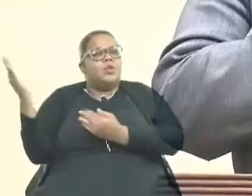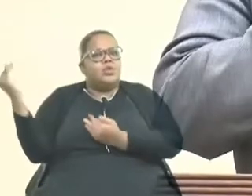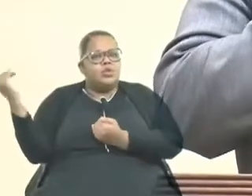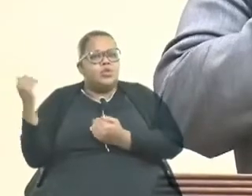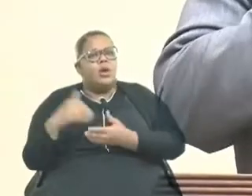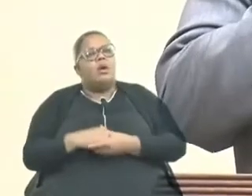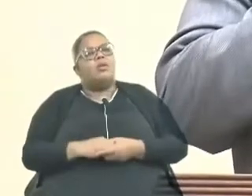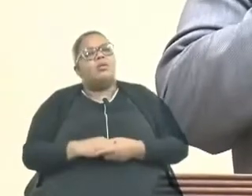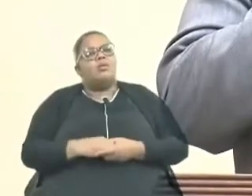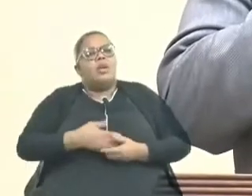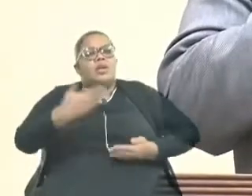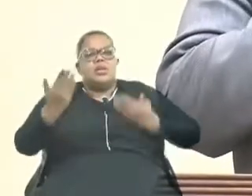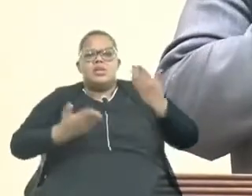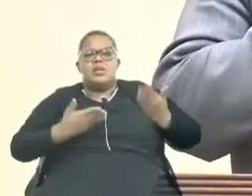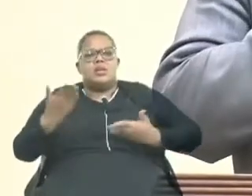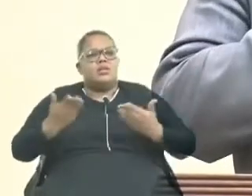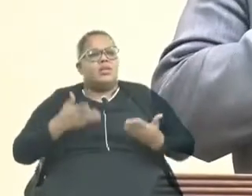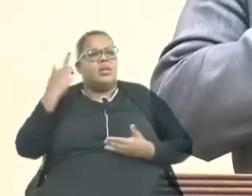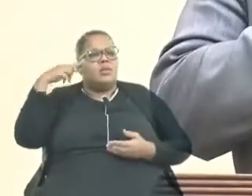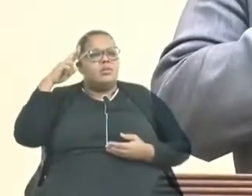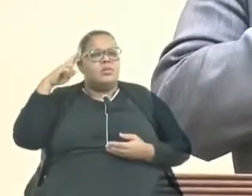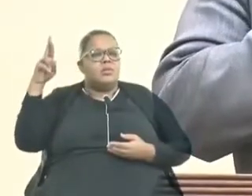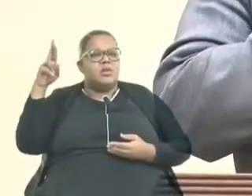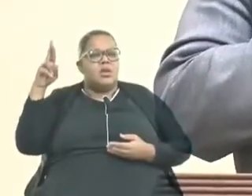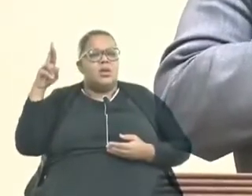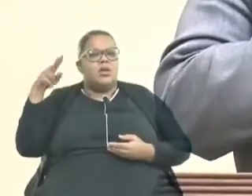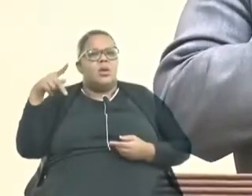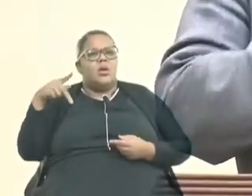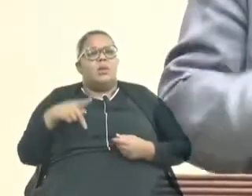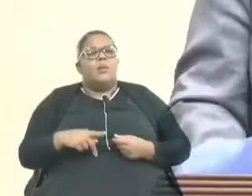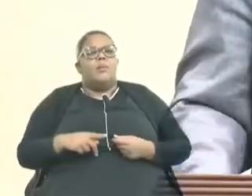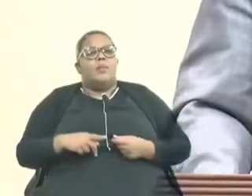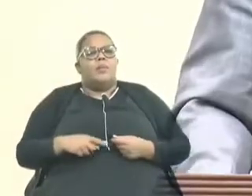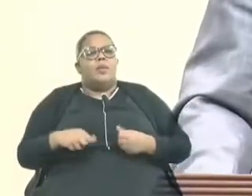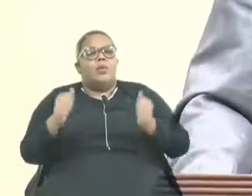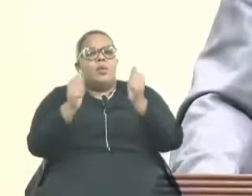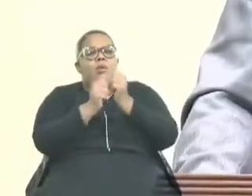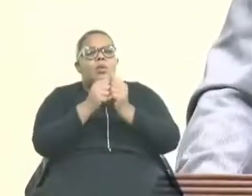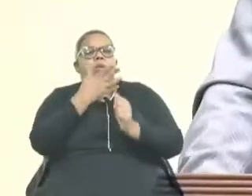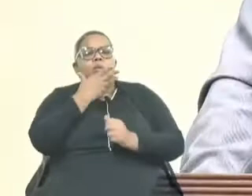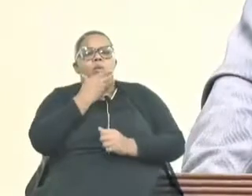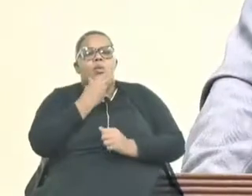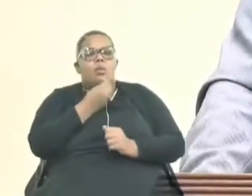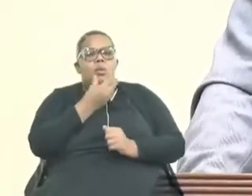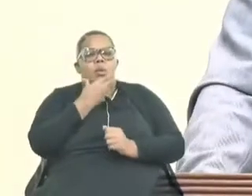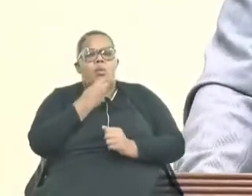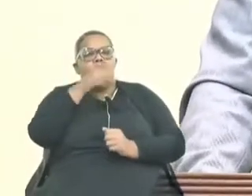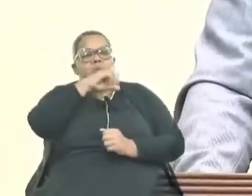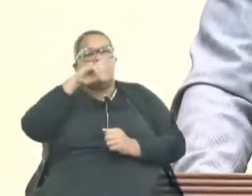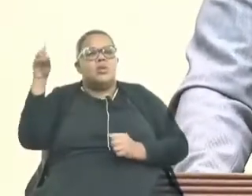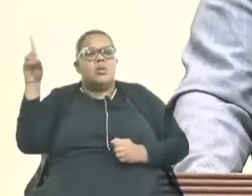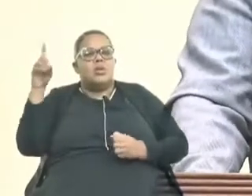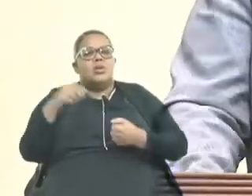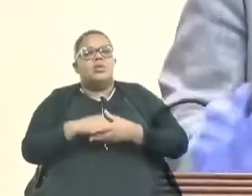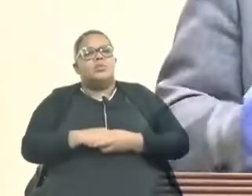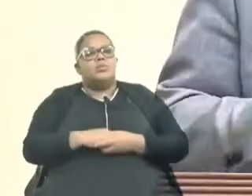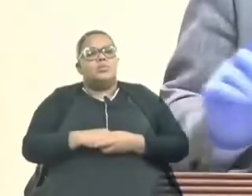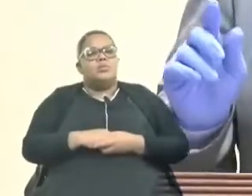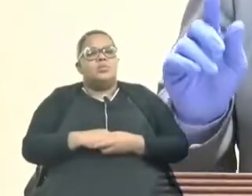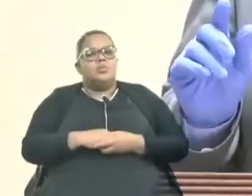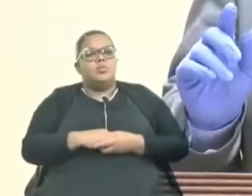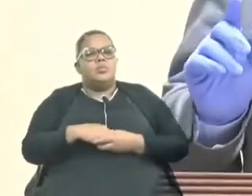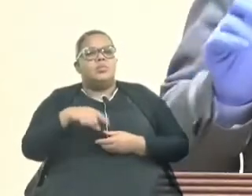jovem Samuel servia ao Senhor perante ele e a palavra do senhor era de muita valia naqueles